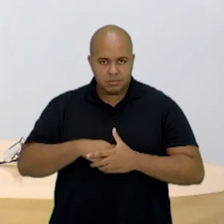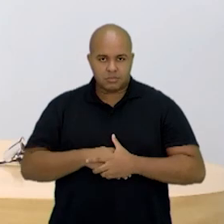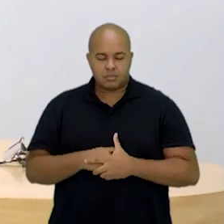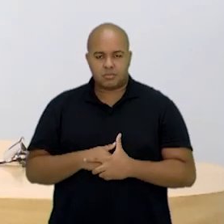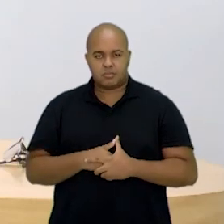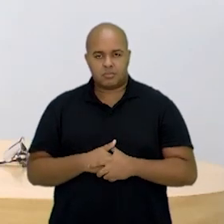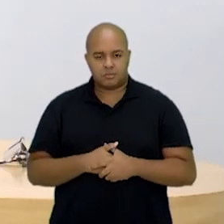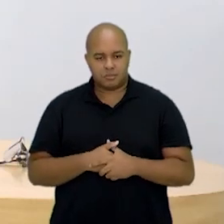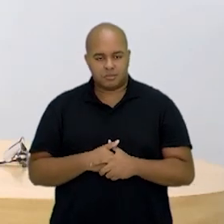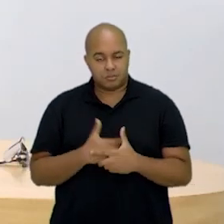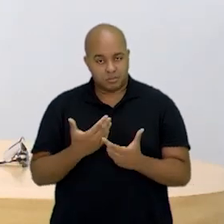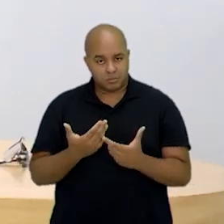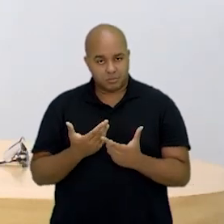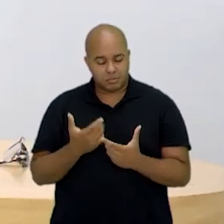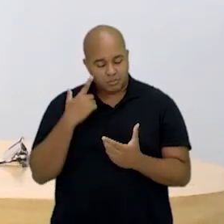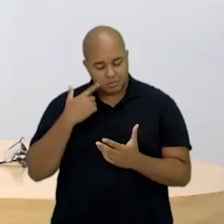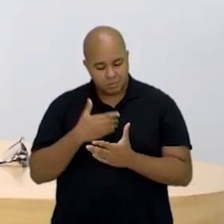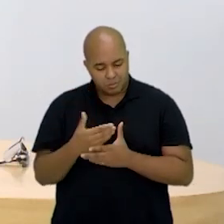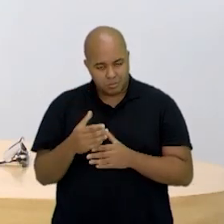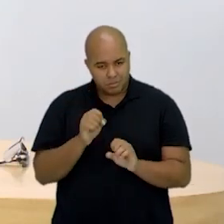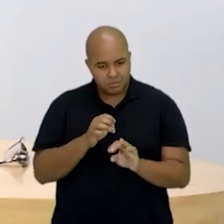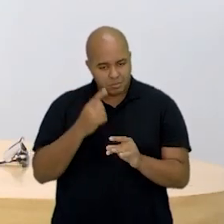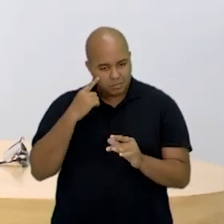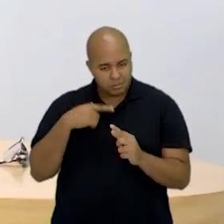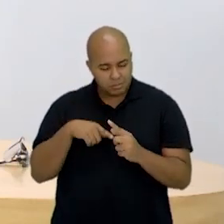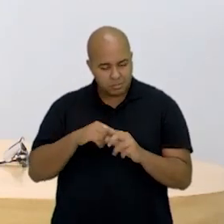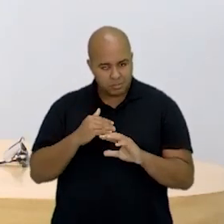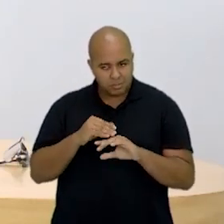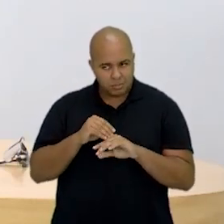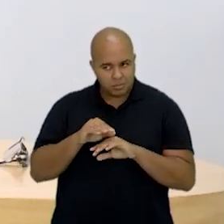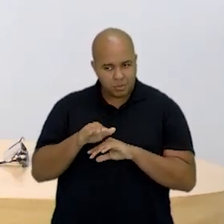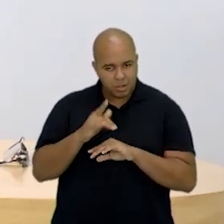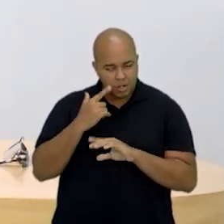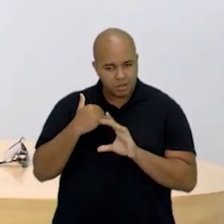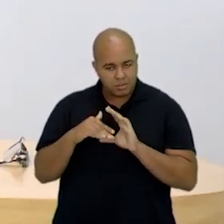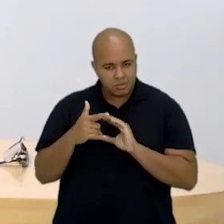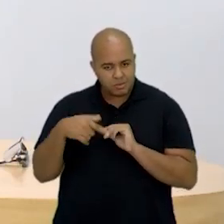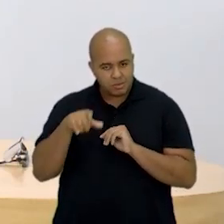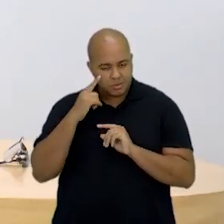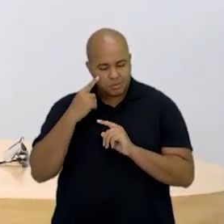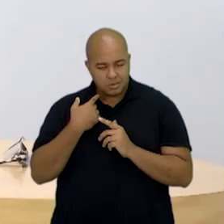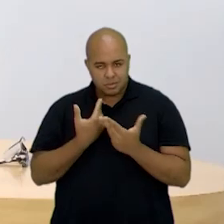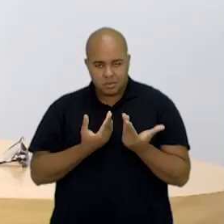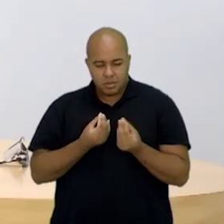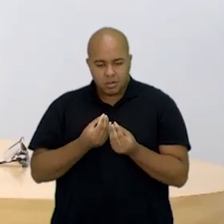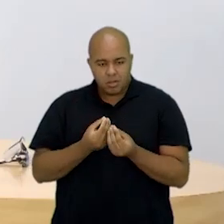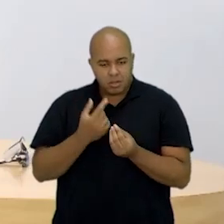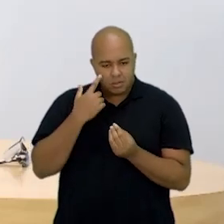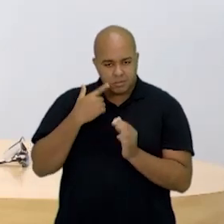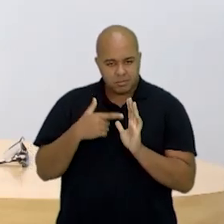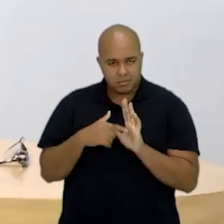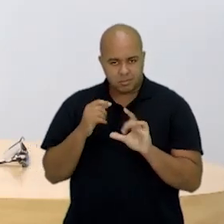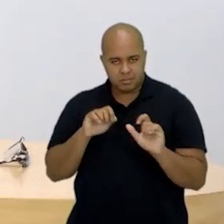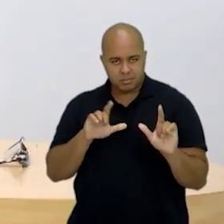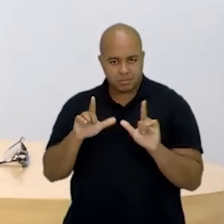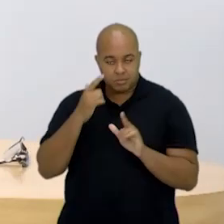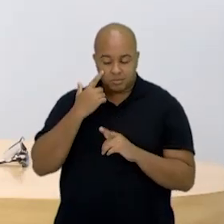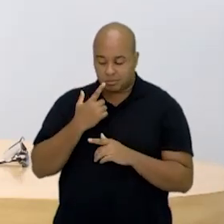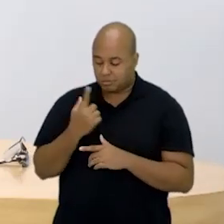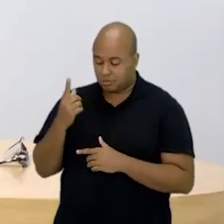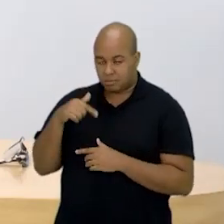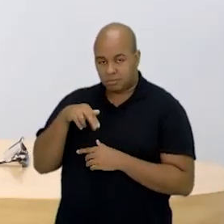pretos uau start in the Classic começando aula com uma mensagem aí para vocês vai aparecer na tela